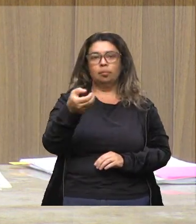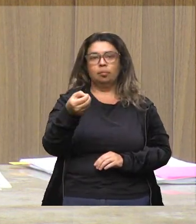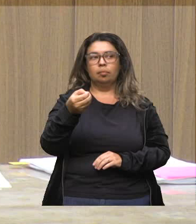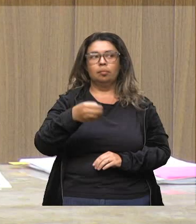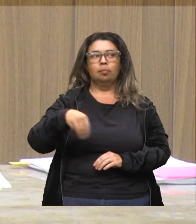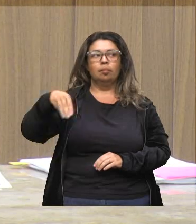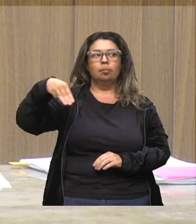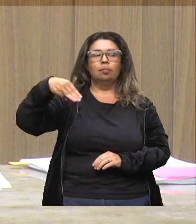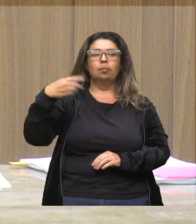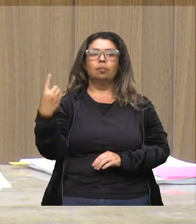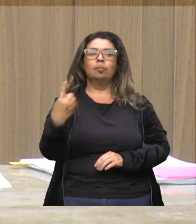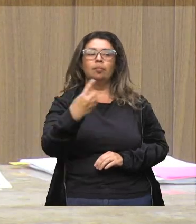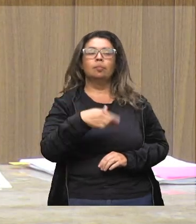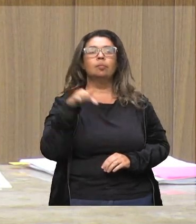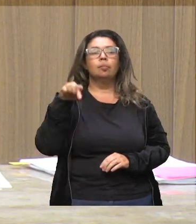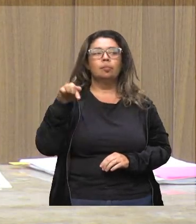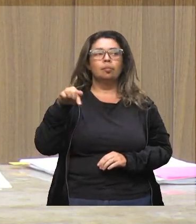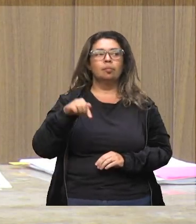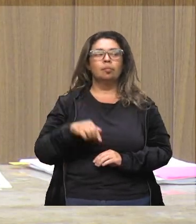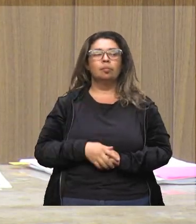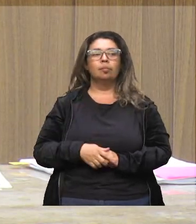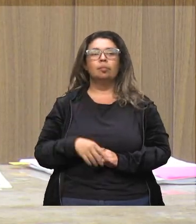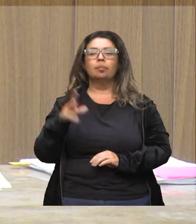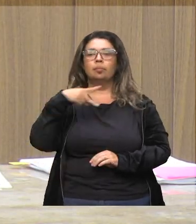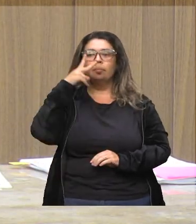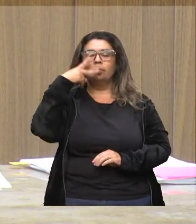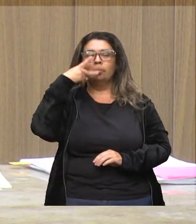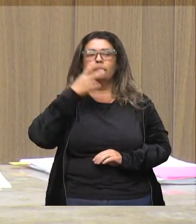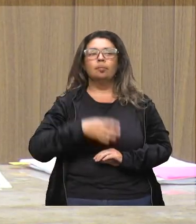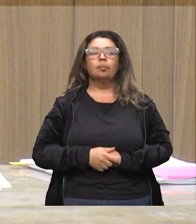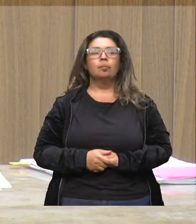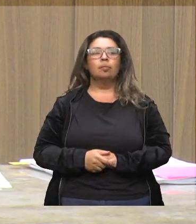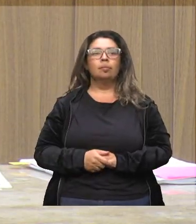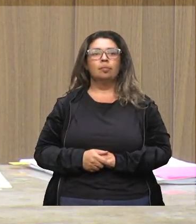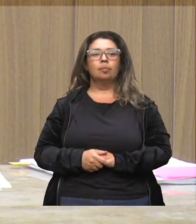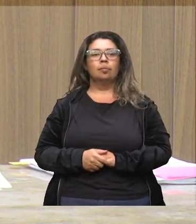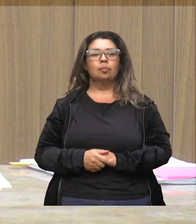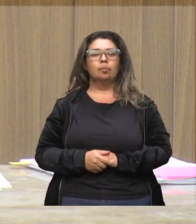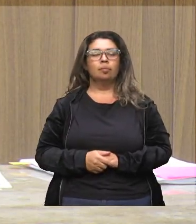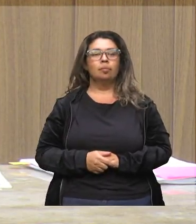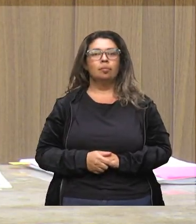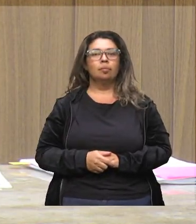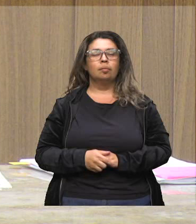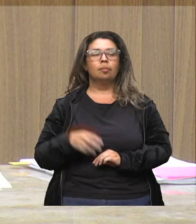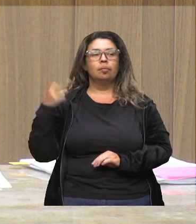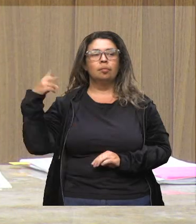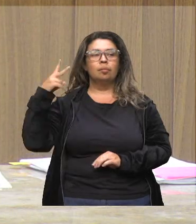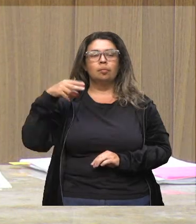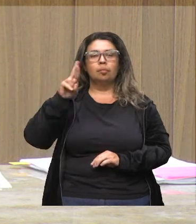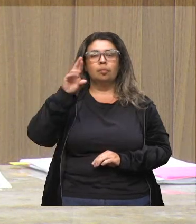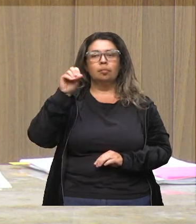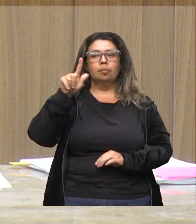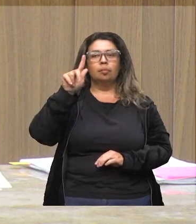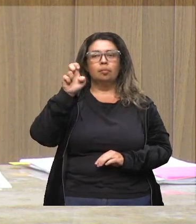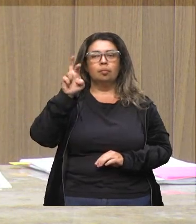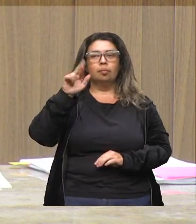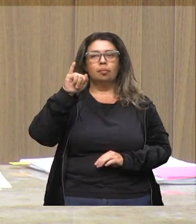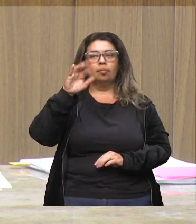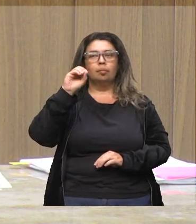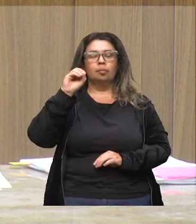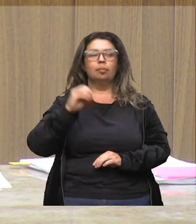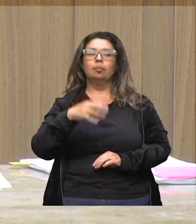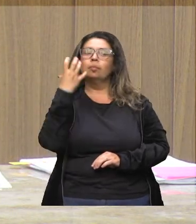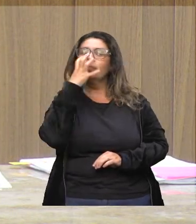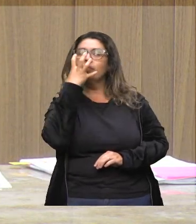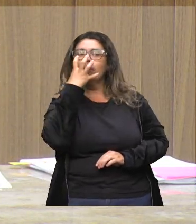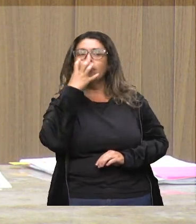10 minutos cada. Hoje estão inscritos para fazer uso da palavra os vereadores Rogério Nascimento e